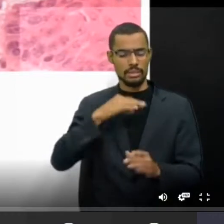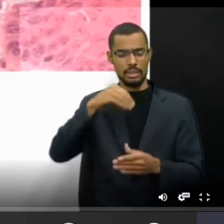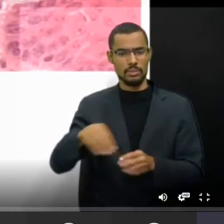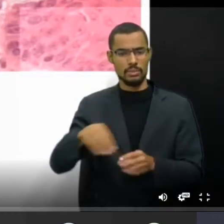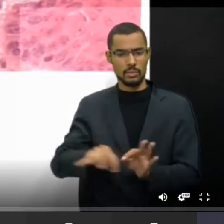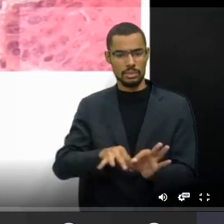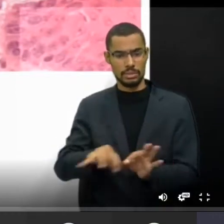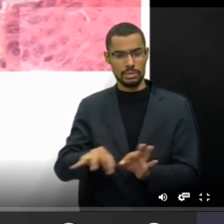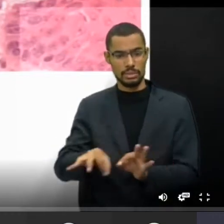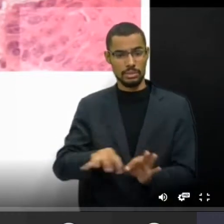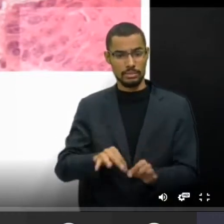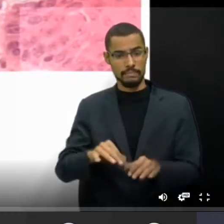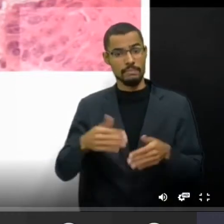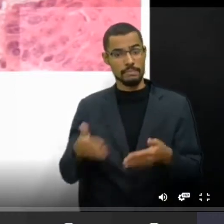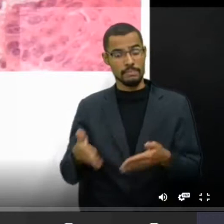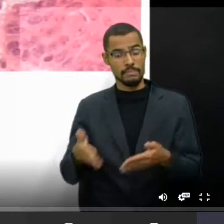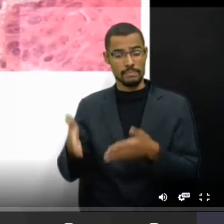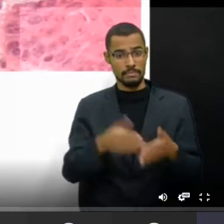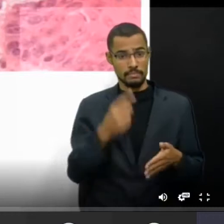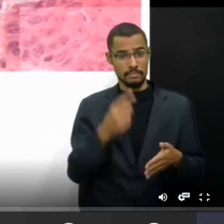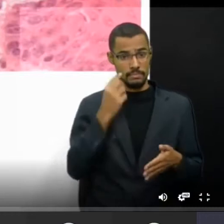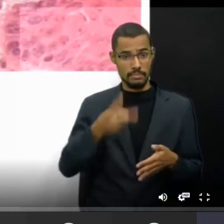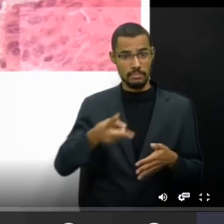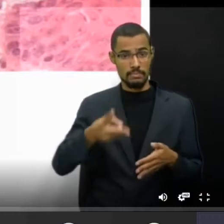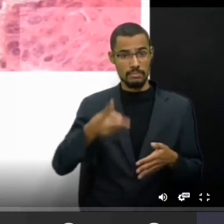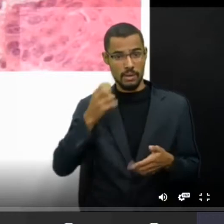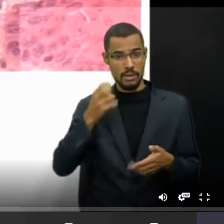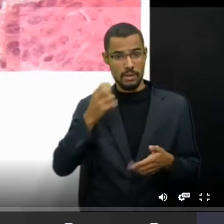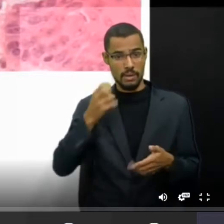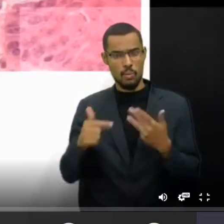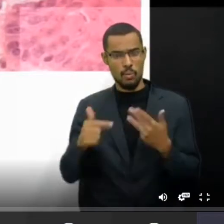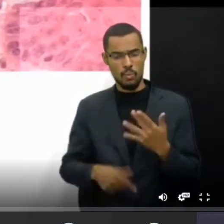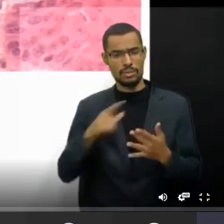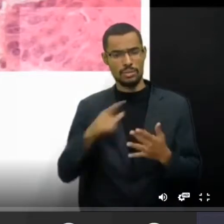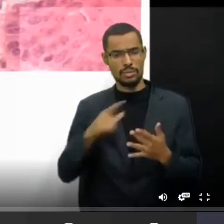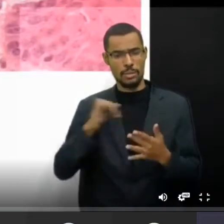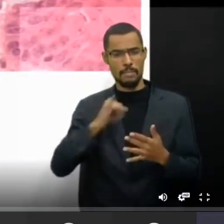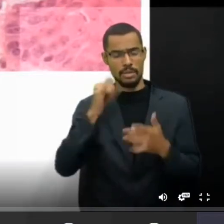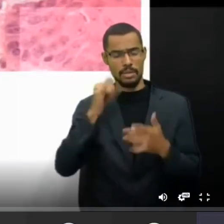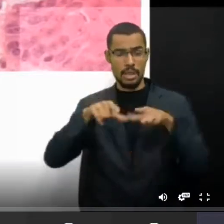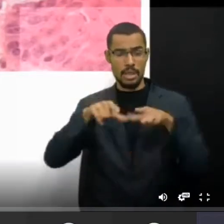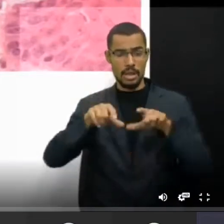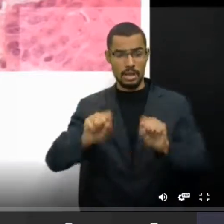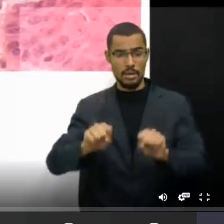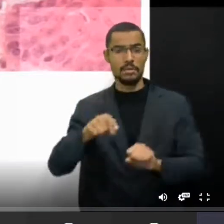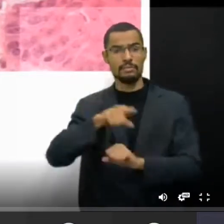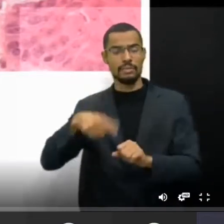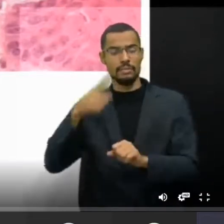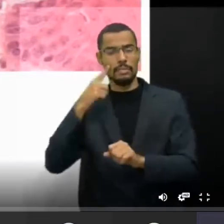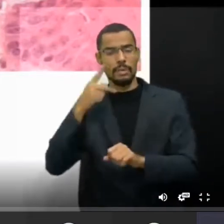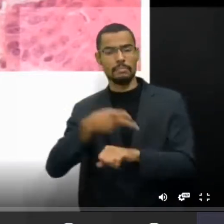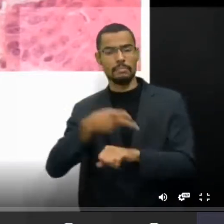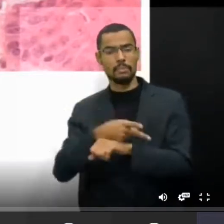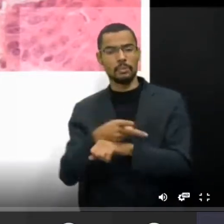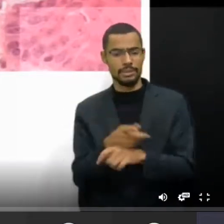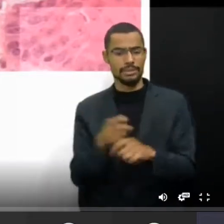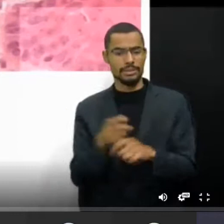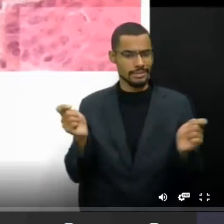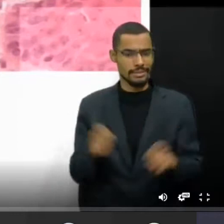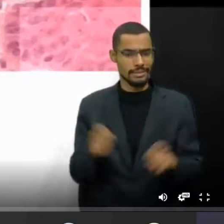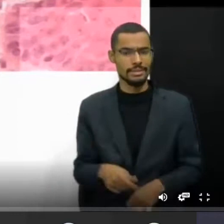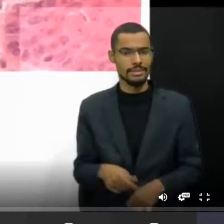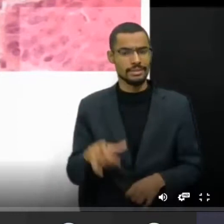digestão. Ainda observando, então, outra região da língua, vocês vão procurar